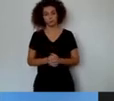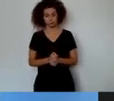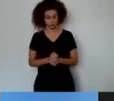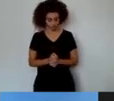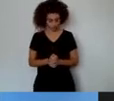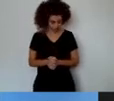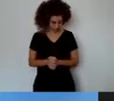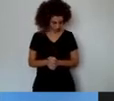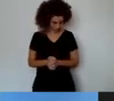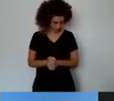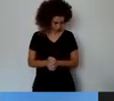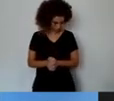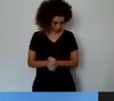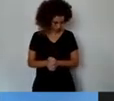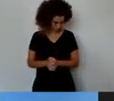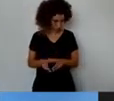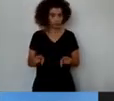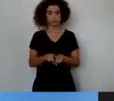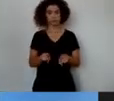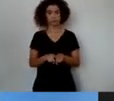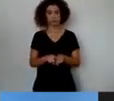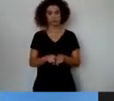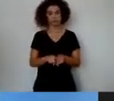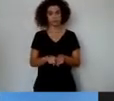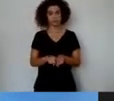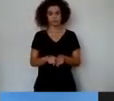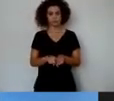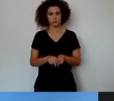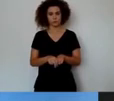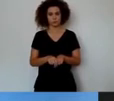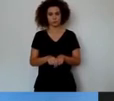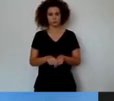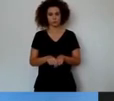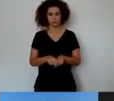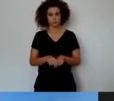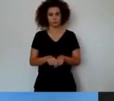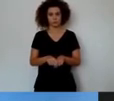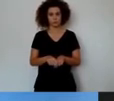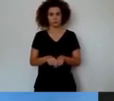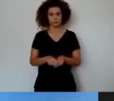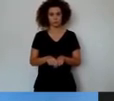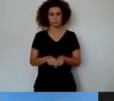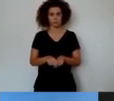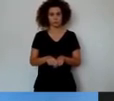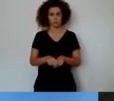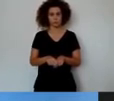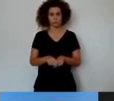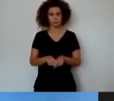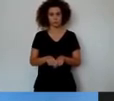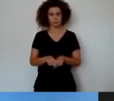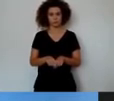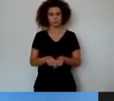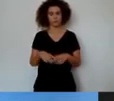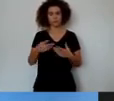sentido, hoje a conversa é meio que, né, com a branquitude nesse sentido. Né? Então, até dá um alívio para as pessoas